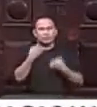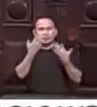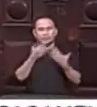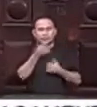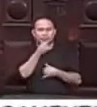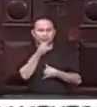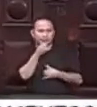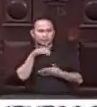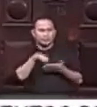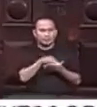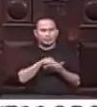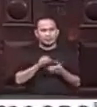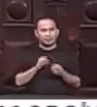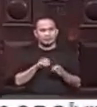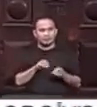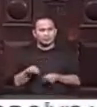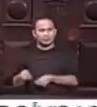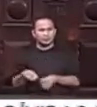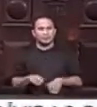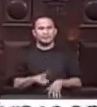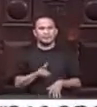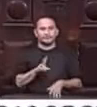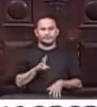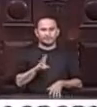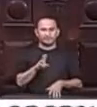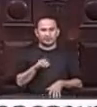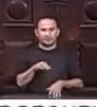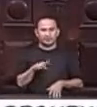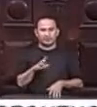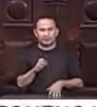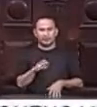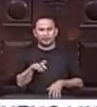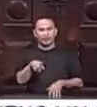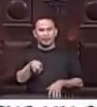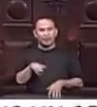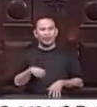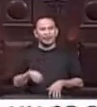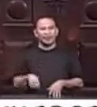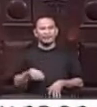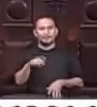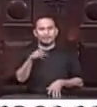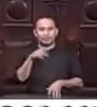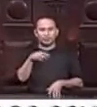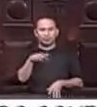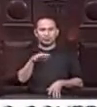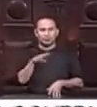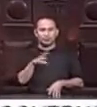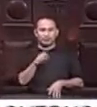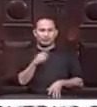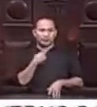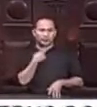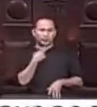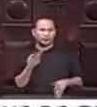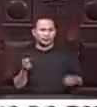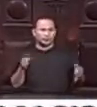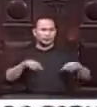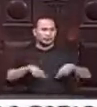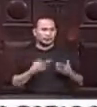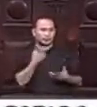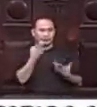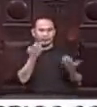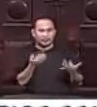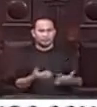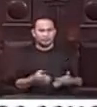O secretário de Educação, o secretário Wagner Victor, que é funcionário da Petrobras. Não vou nem entrar num debate sobre a qualidade